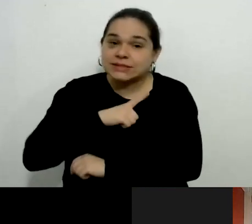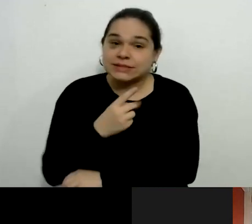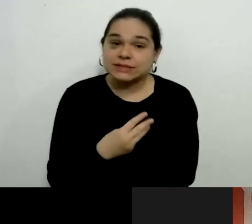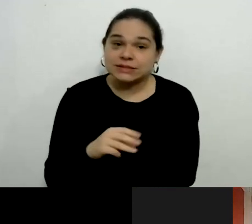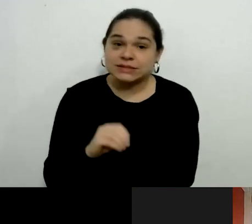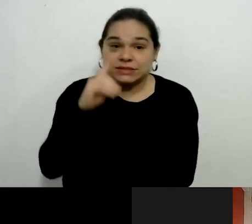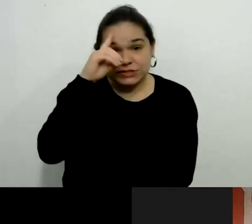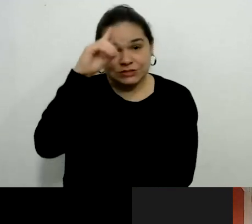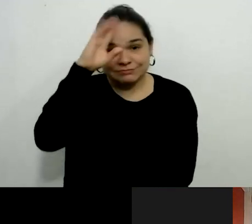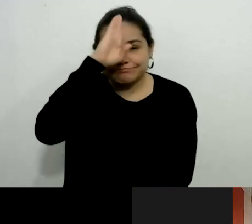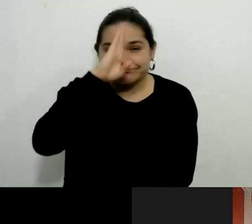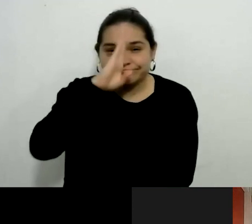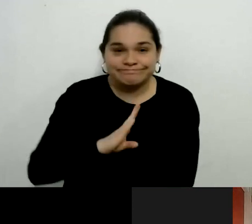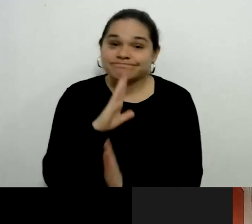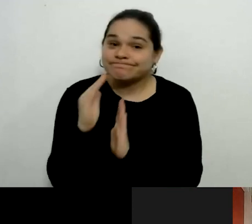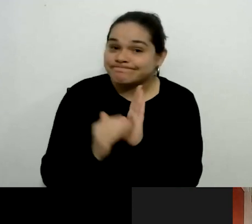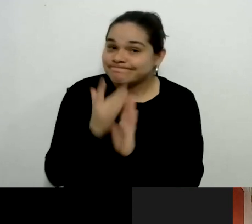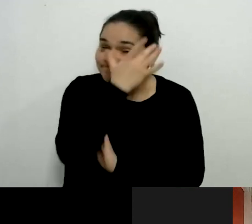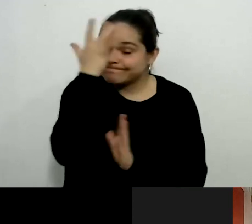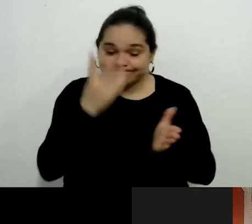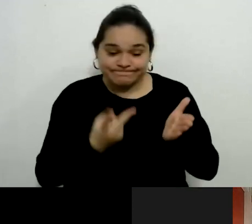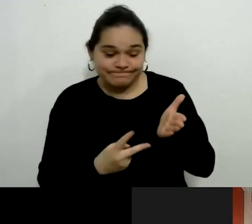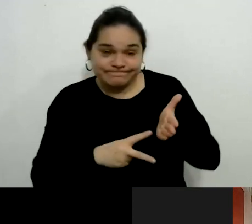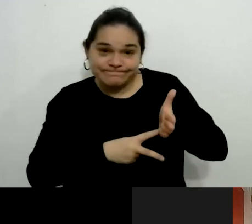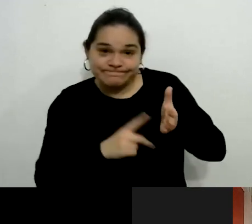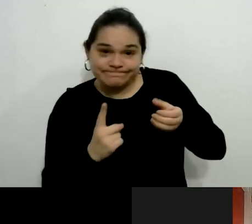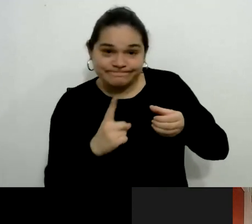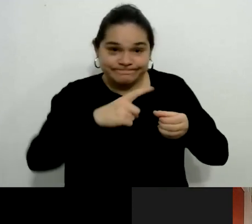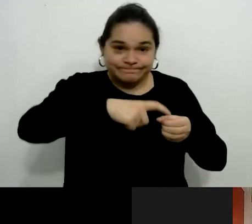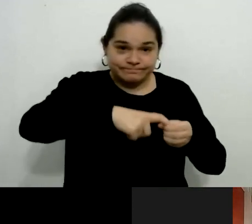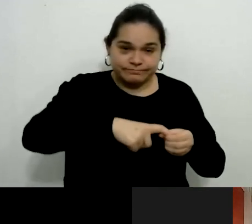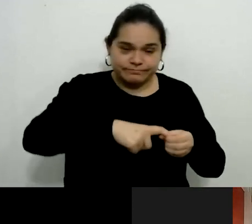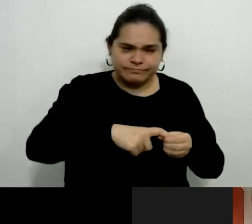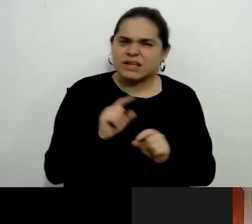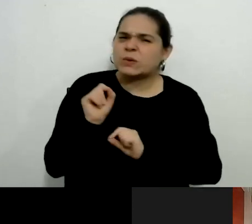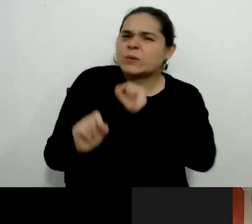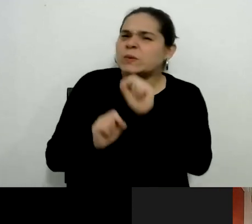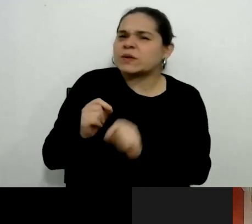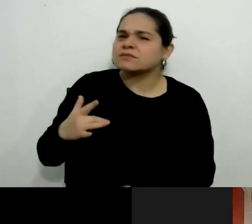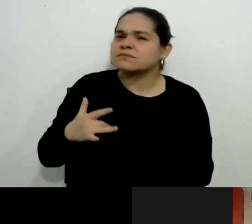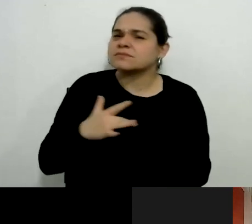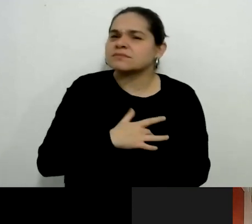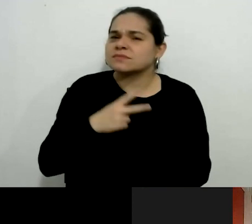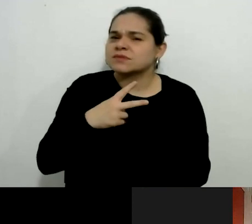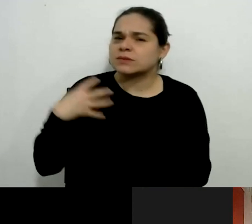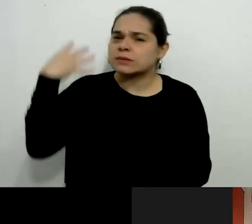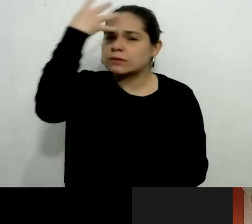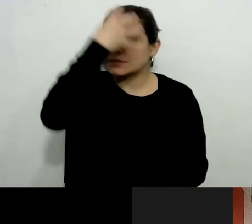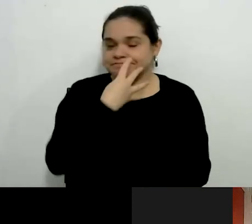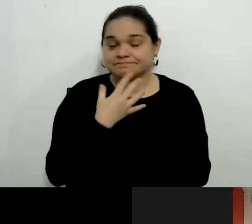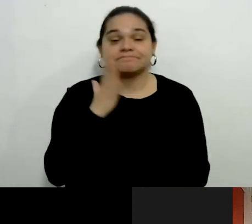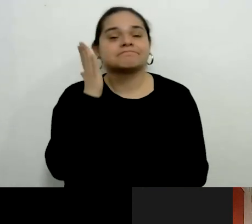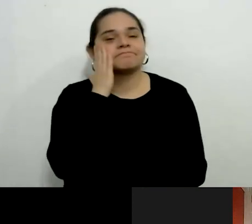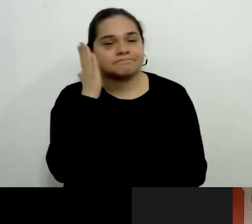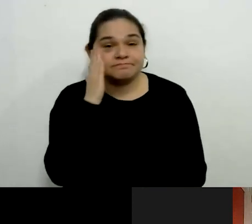nossos sócios. O que seria esse Saúde 24 Horas, essa assistência médica? Nós sabemos que na Volvo, lá, todos vocês já têm um plano de